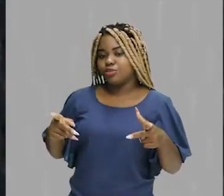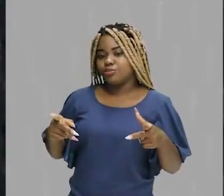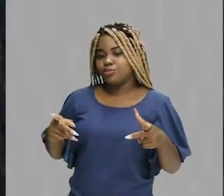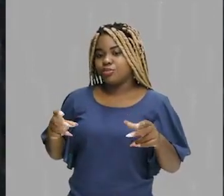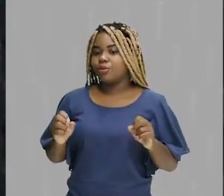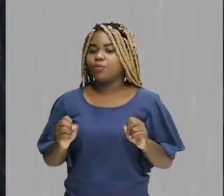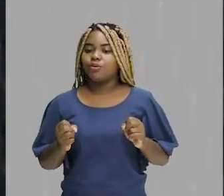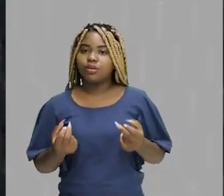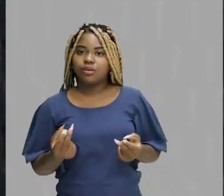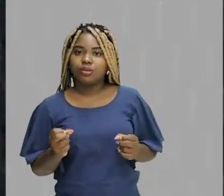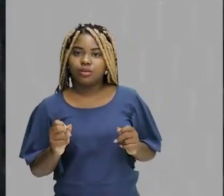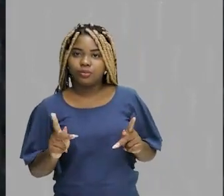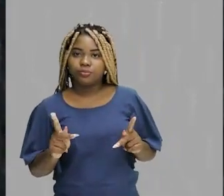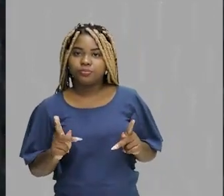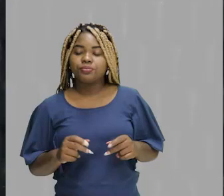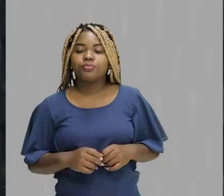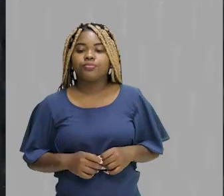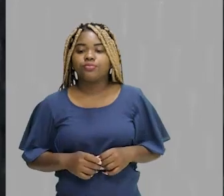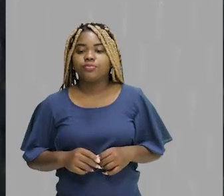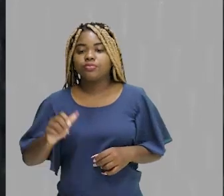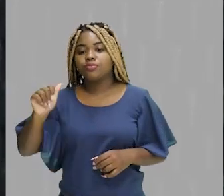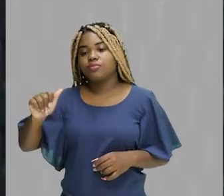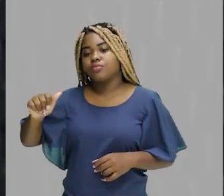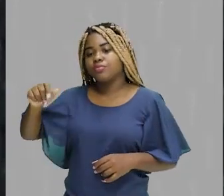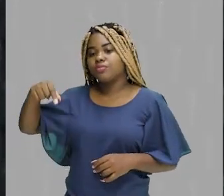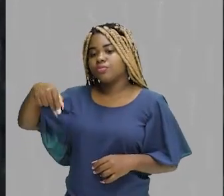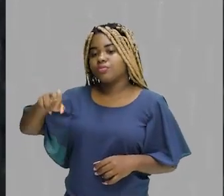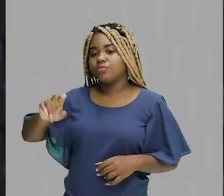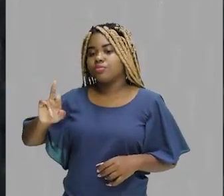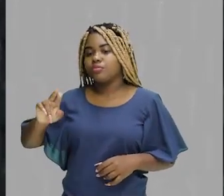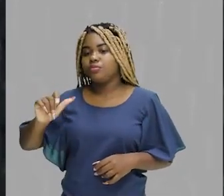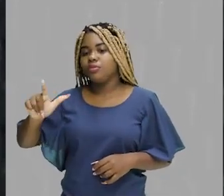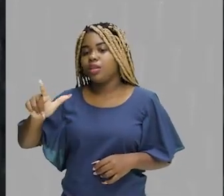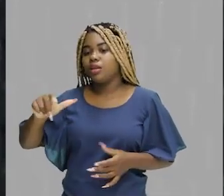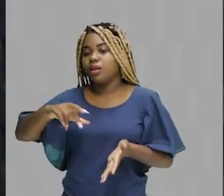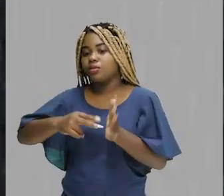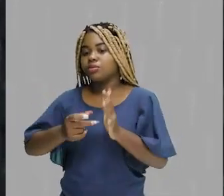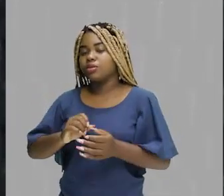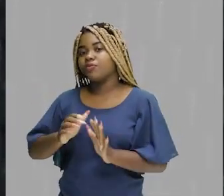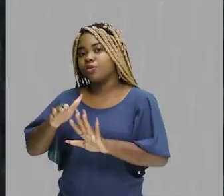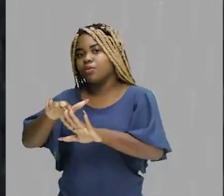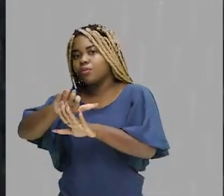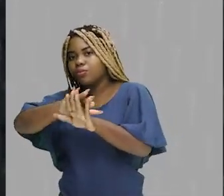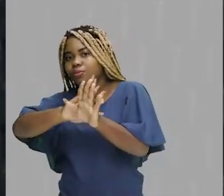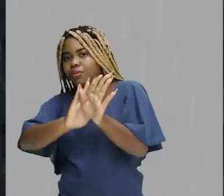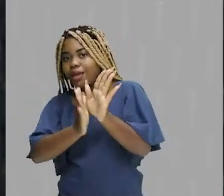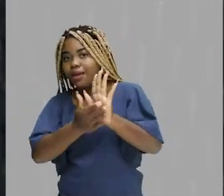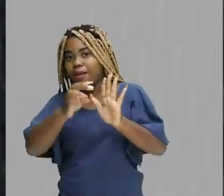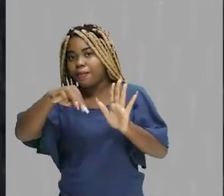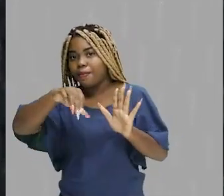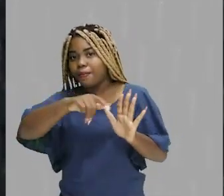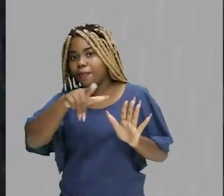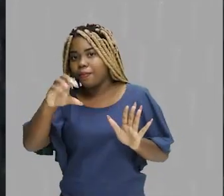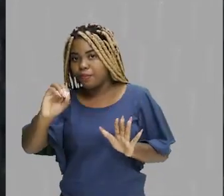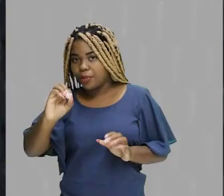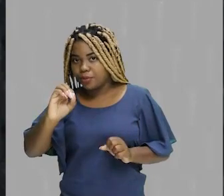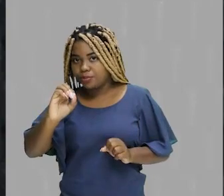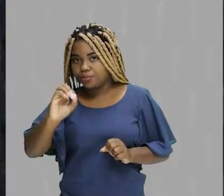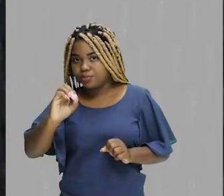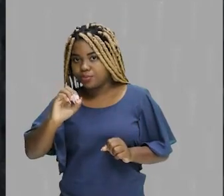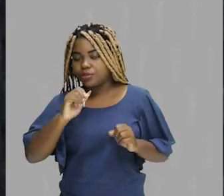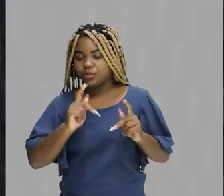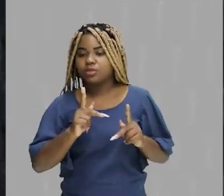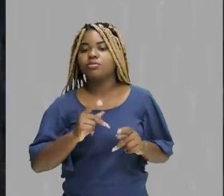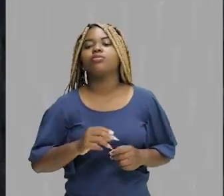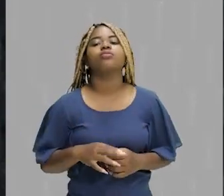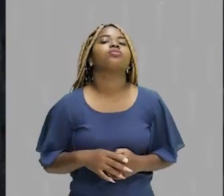Esse termo quiral é do grego e quer dizer mão, Porque a mão direita é a imagem especular da mão